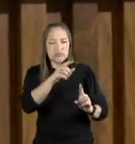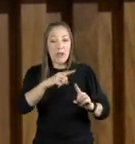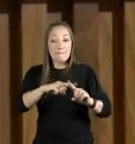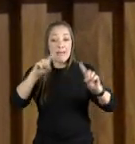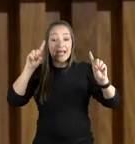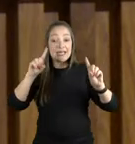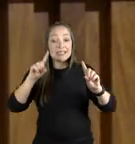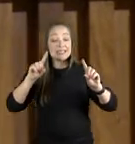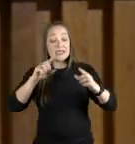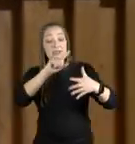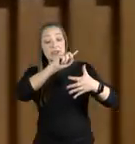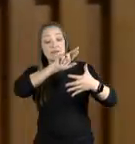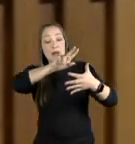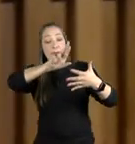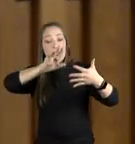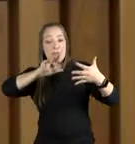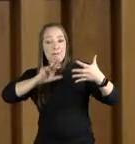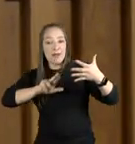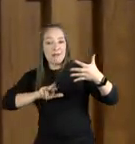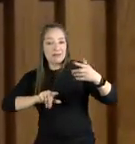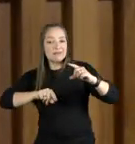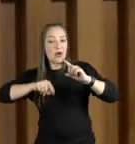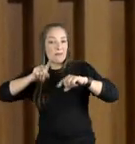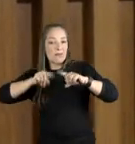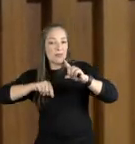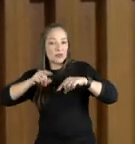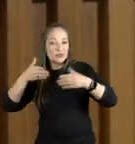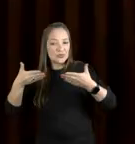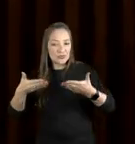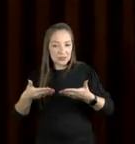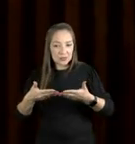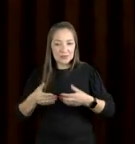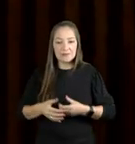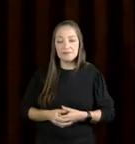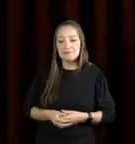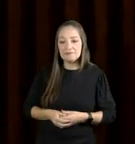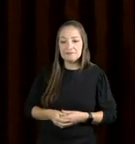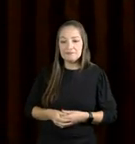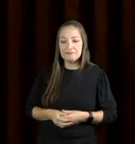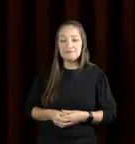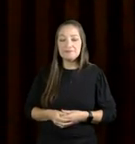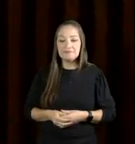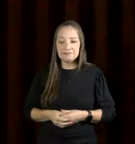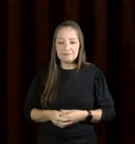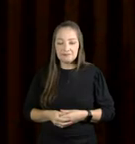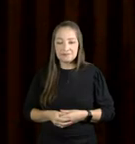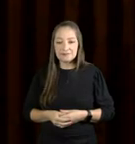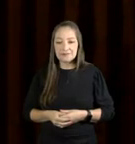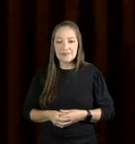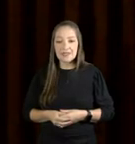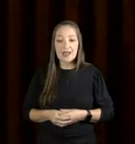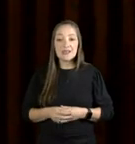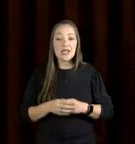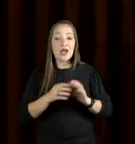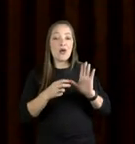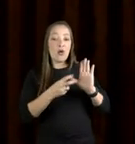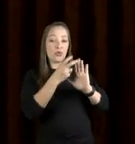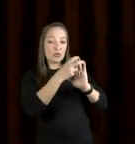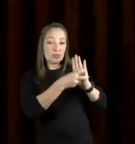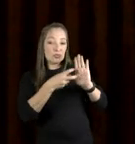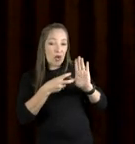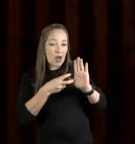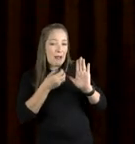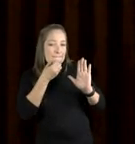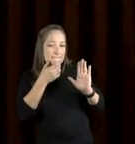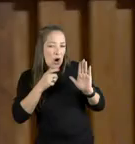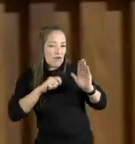de produtos. A Nil Silva, criptomoeda é um bom modelo de investimento? Olha, é que assim,